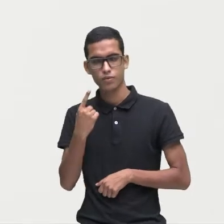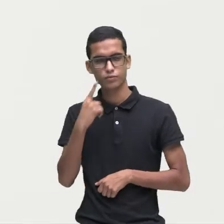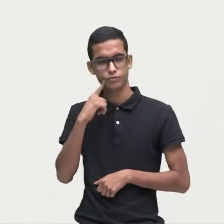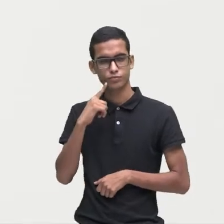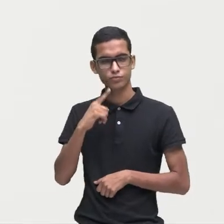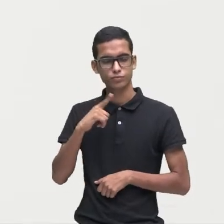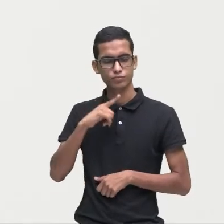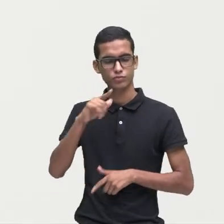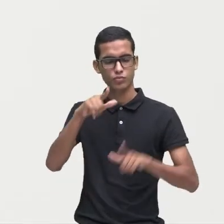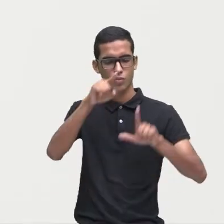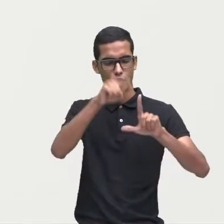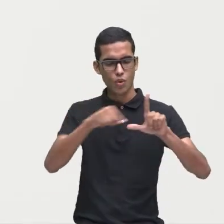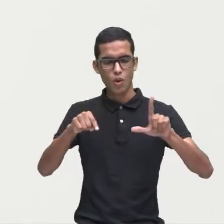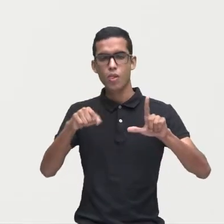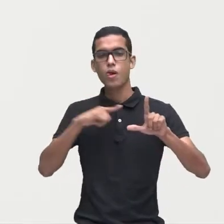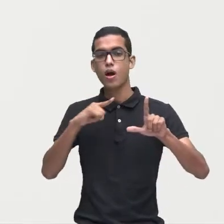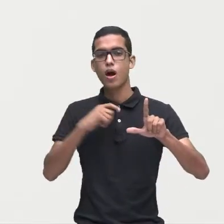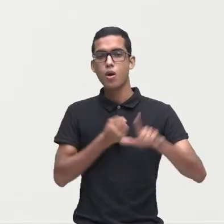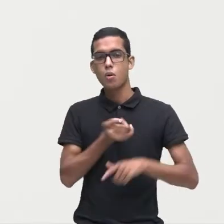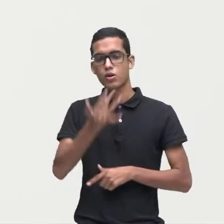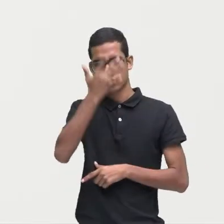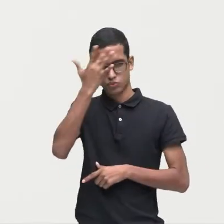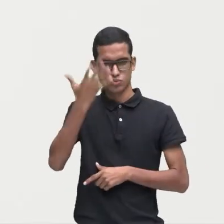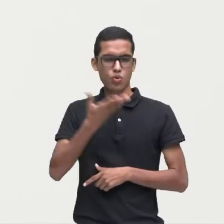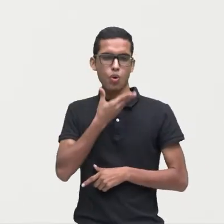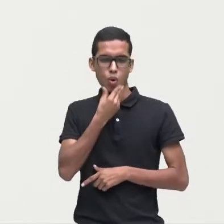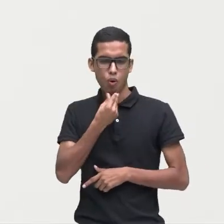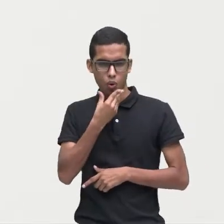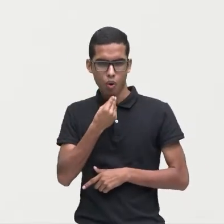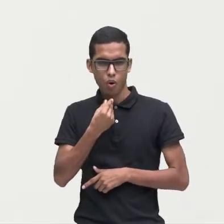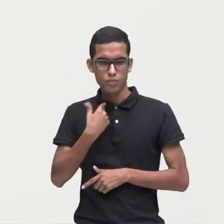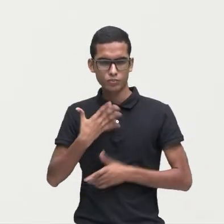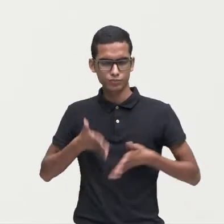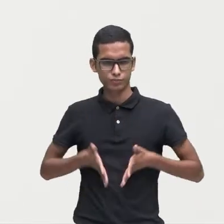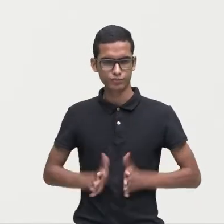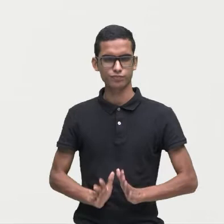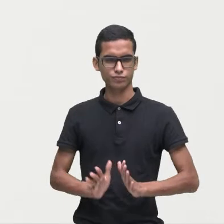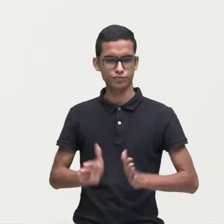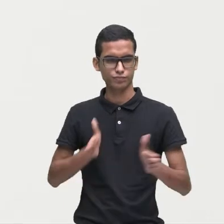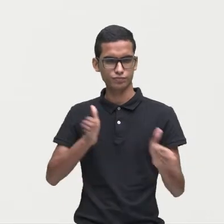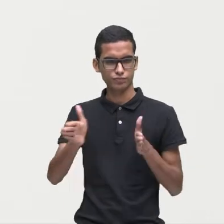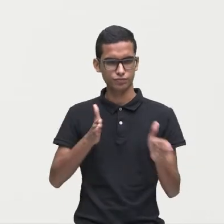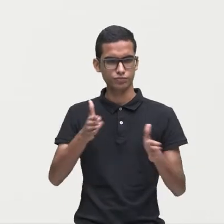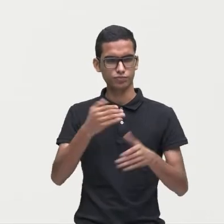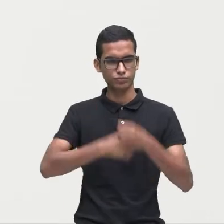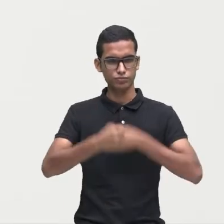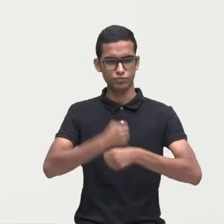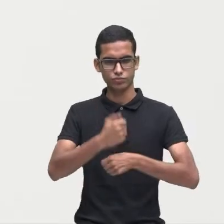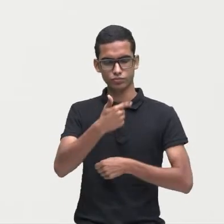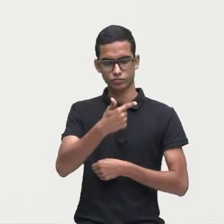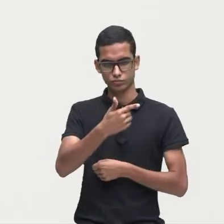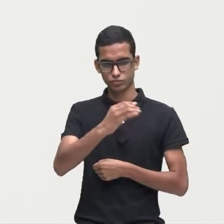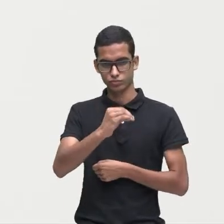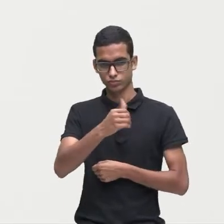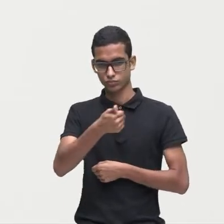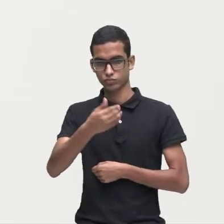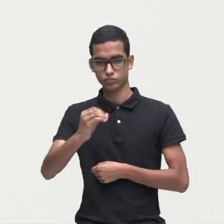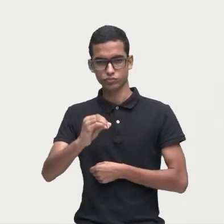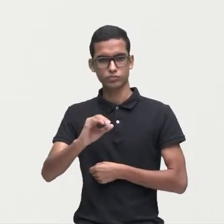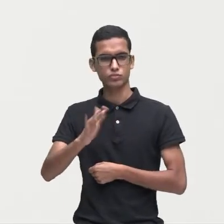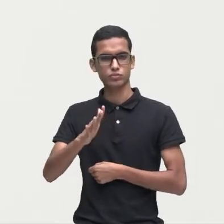de 0 a 4 anos, nascidos naquele período, era de 5,4%.